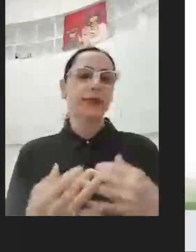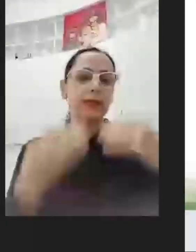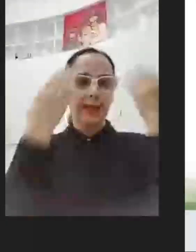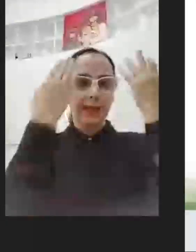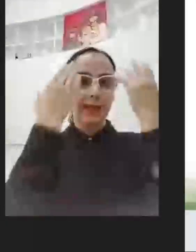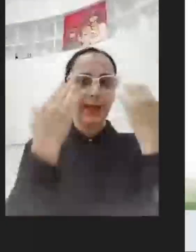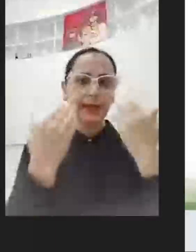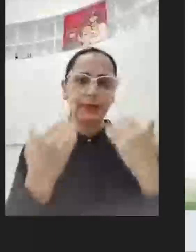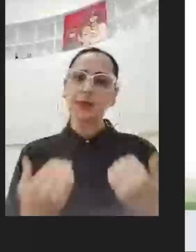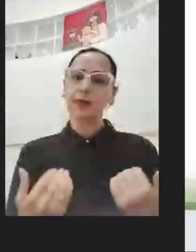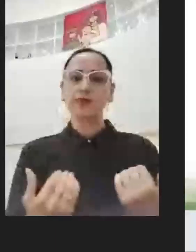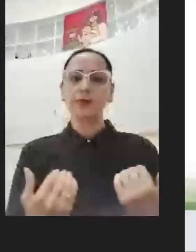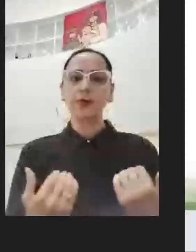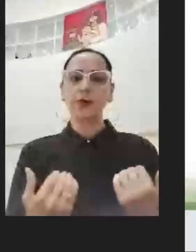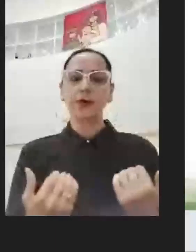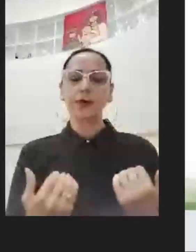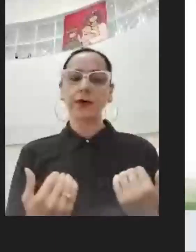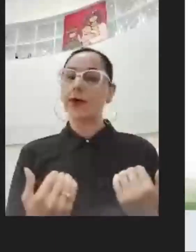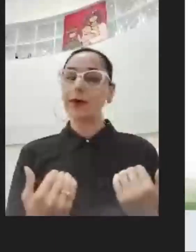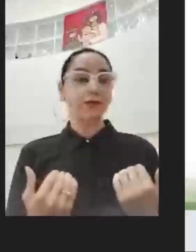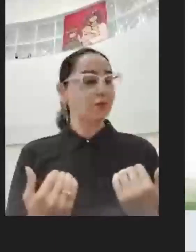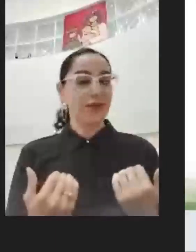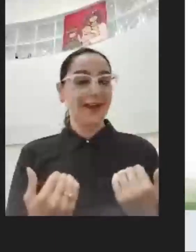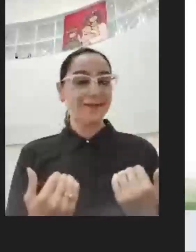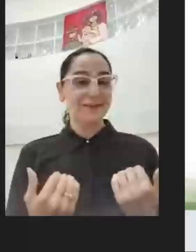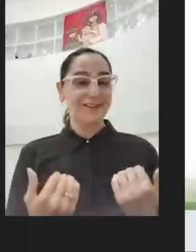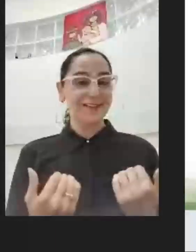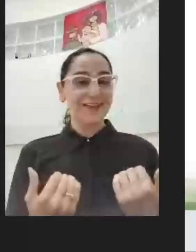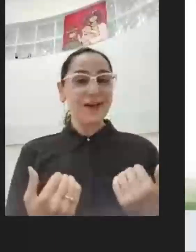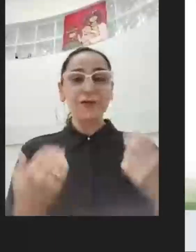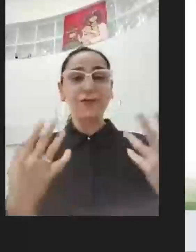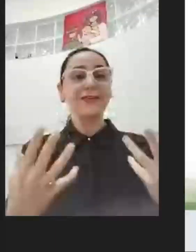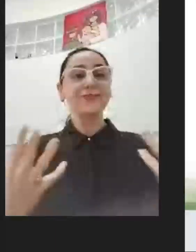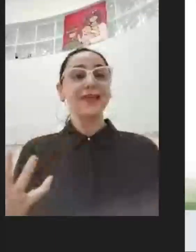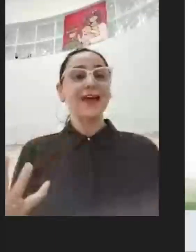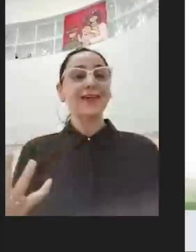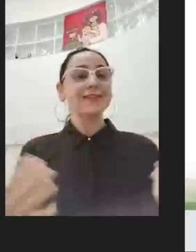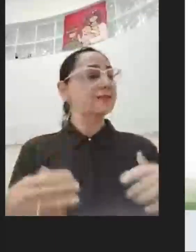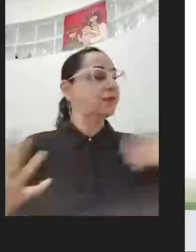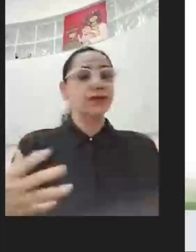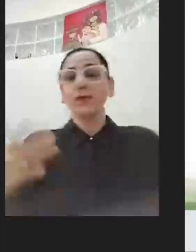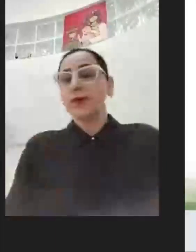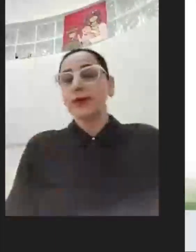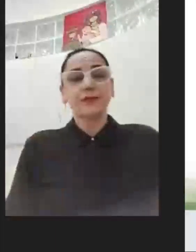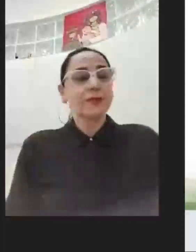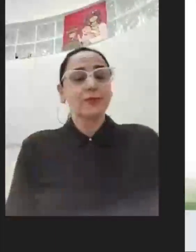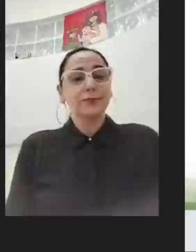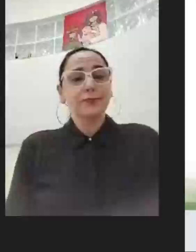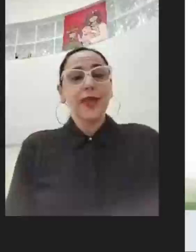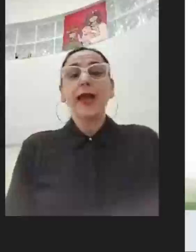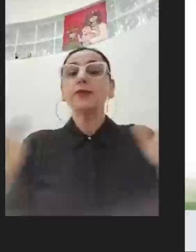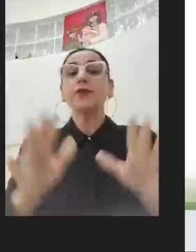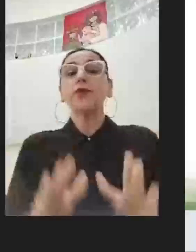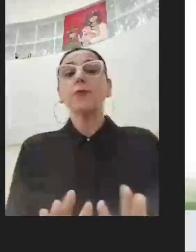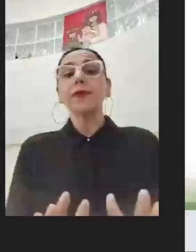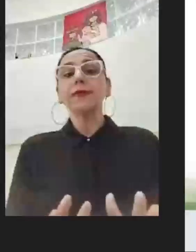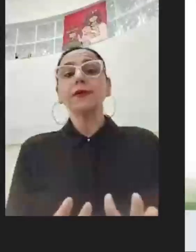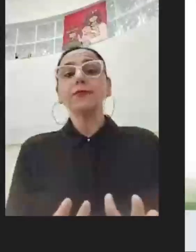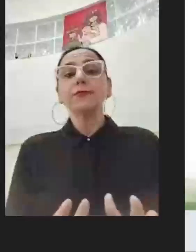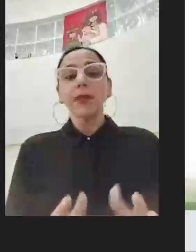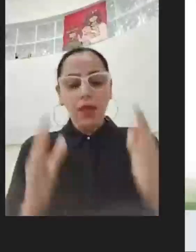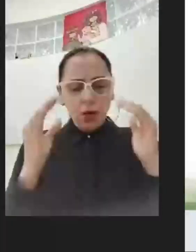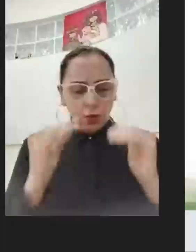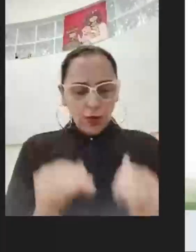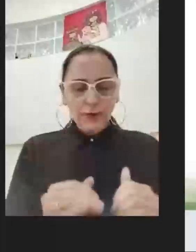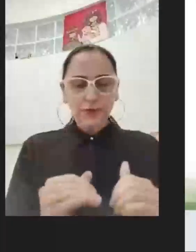Tá? Ela falava para mim e a lágrima escorria. Ela chorava. O marido dela disse que ficou tão perdido. Aí